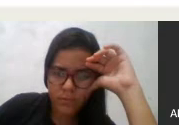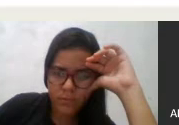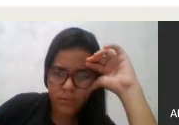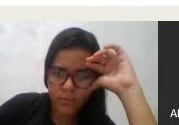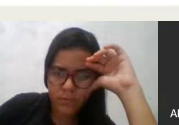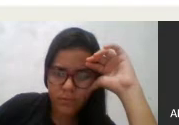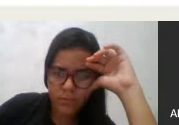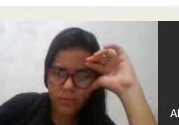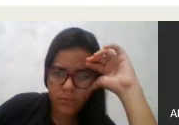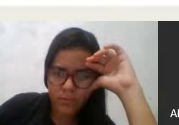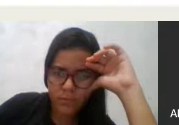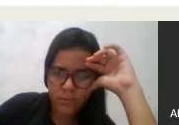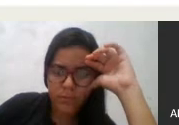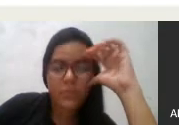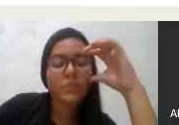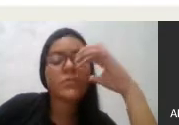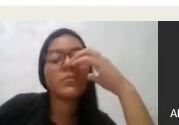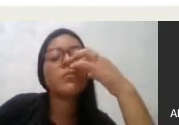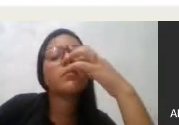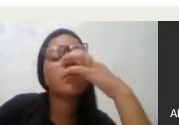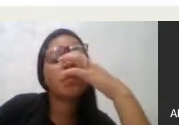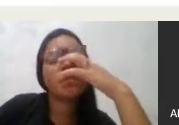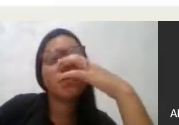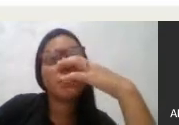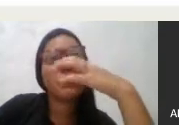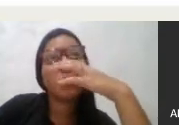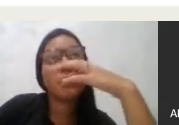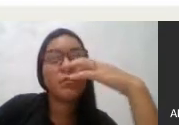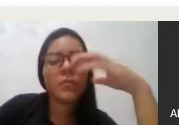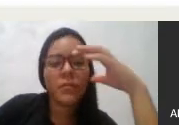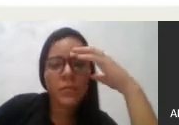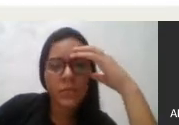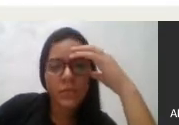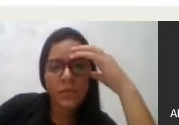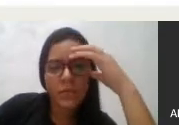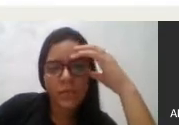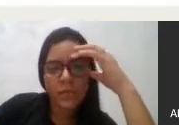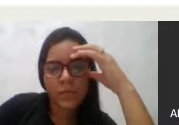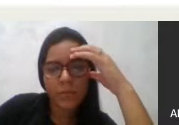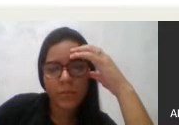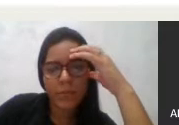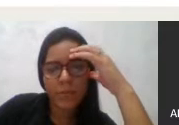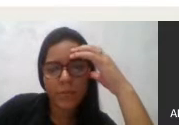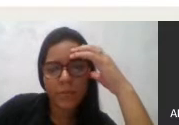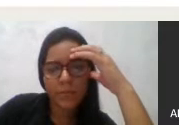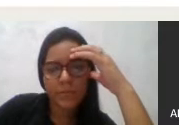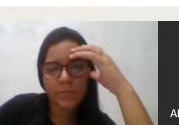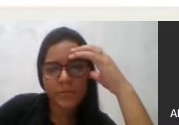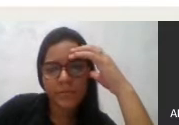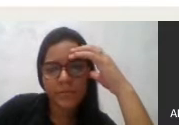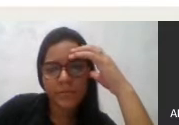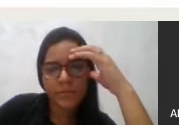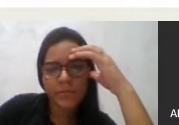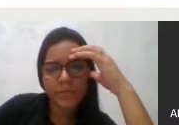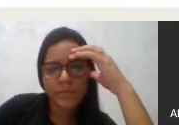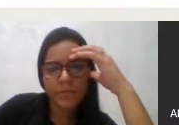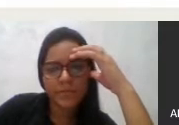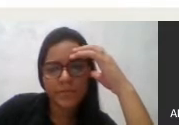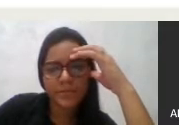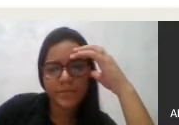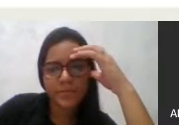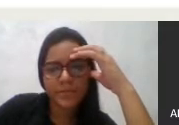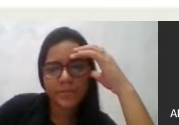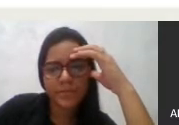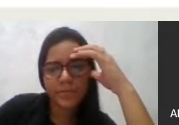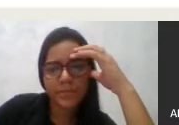Então, para conseguir assimilar realmente o que é infiltração na vertical, a gente precisa dessa água externa aqui, ó,